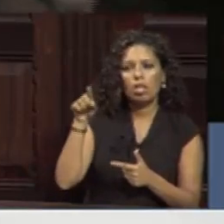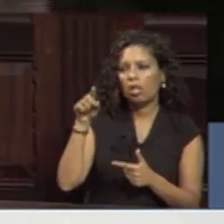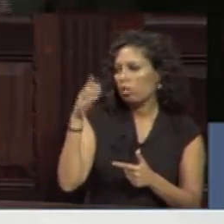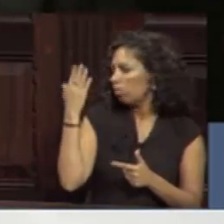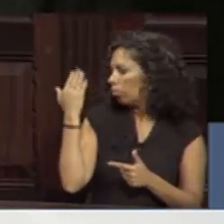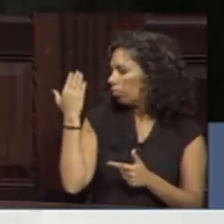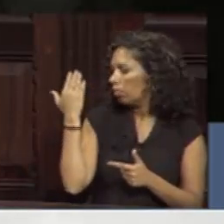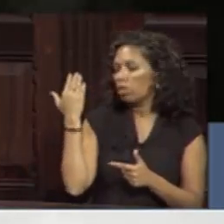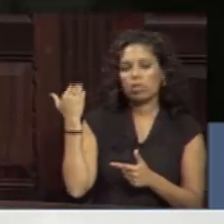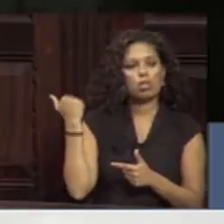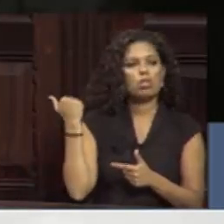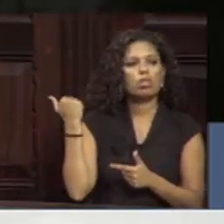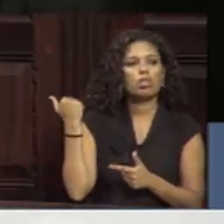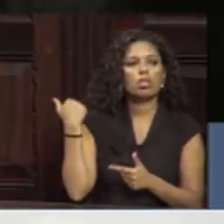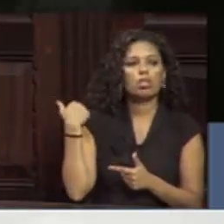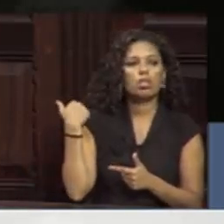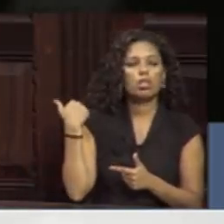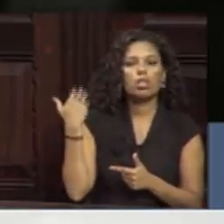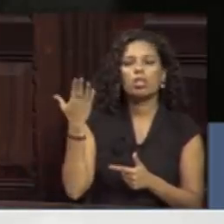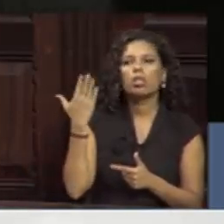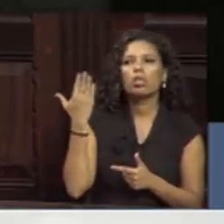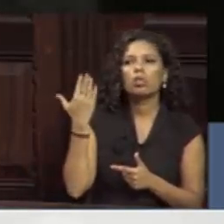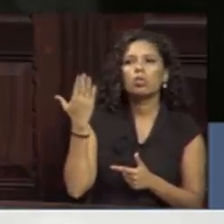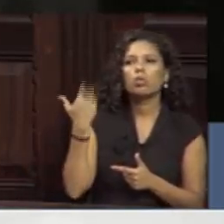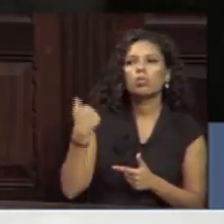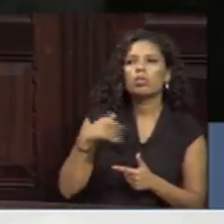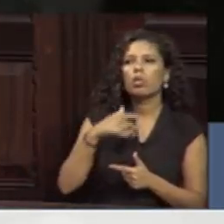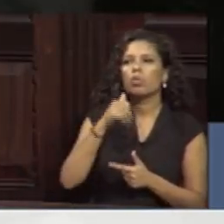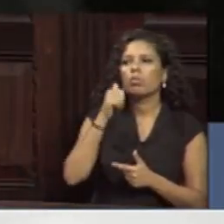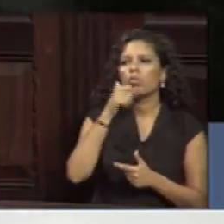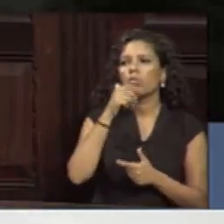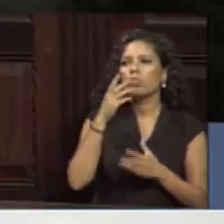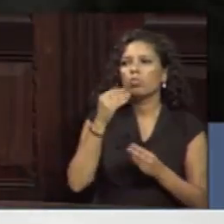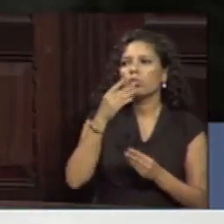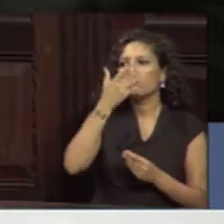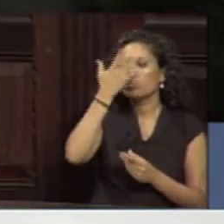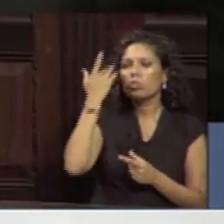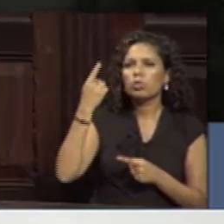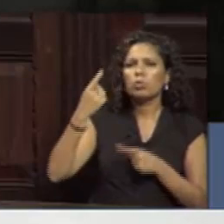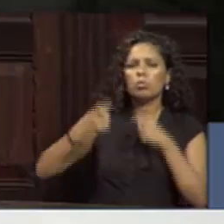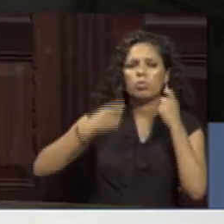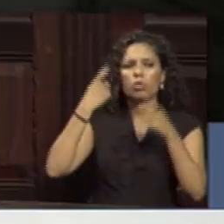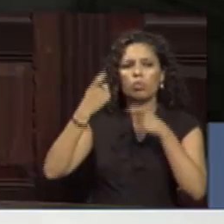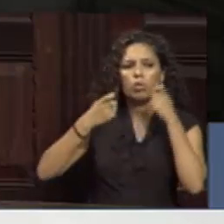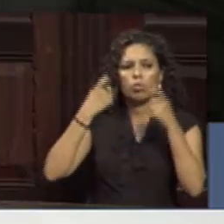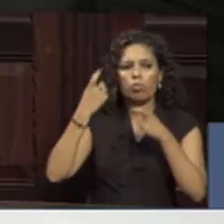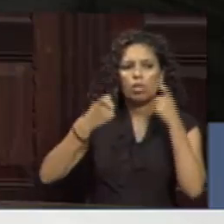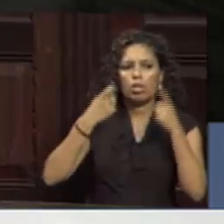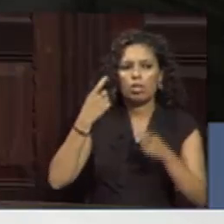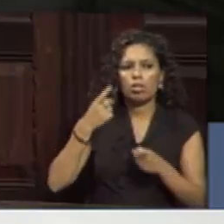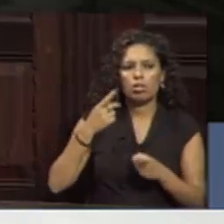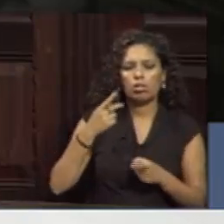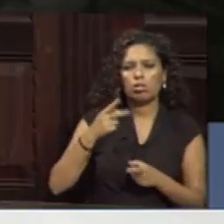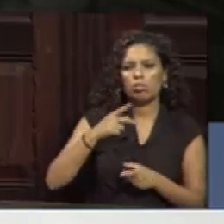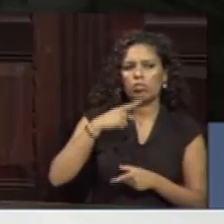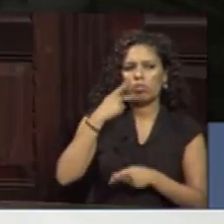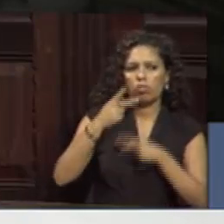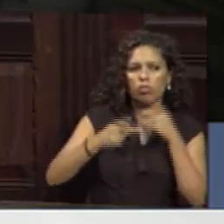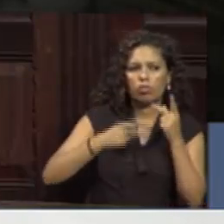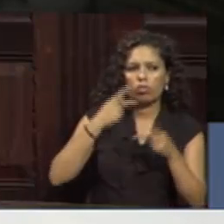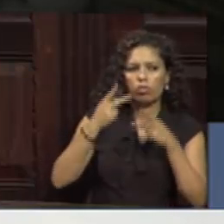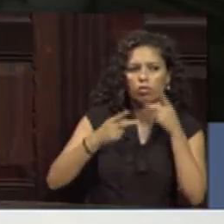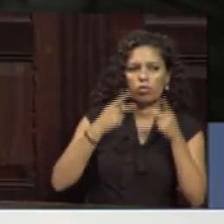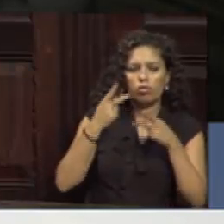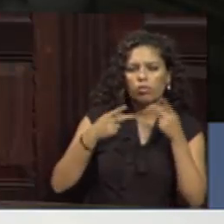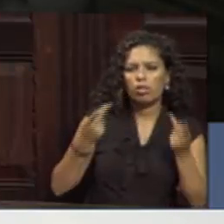fosse redirecionada à Polícia Federal, né? Hoje nós falamos em federalização